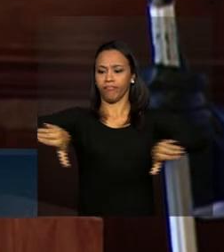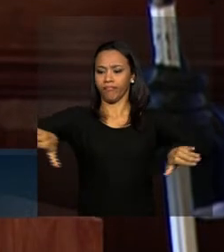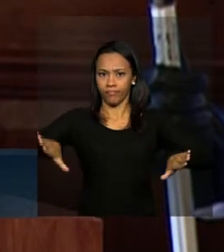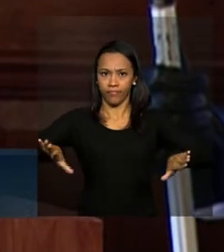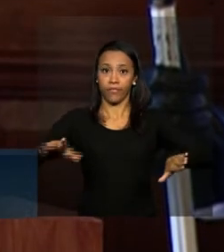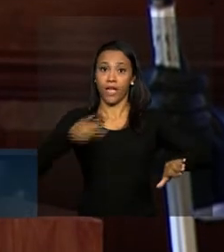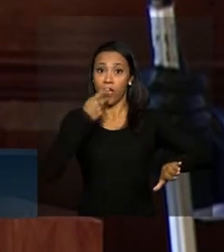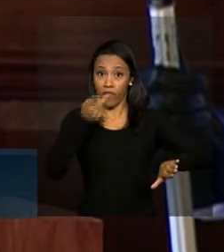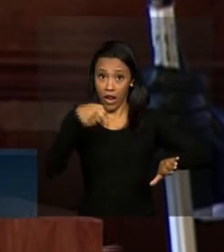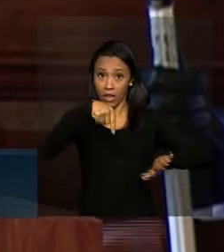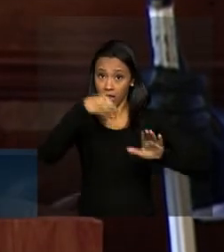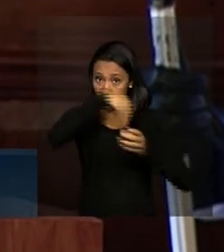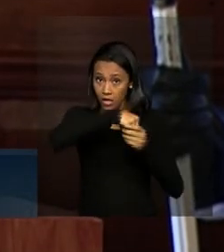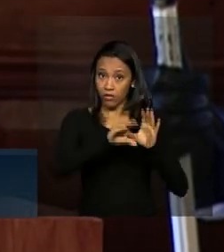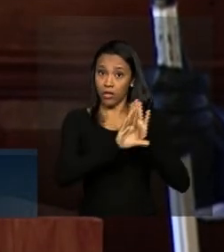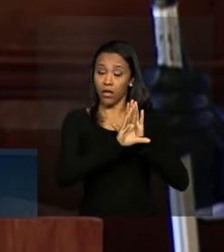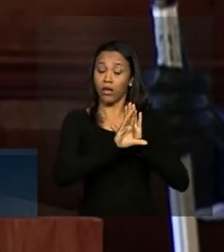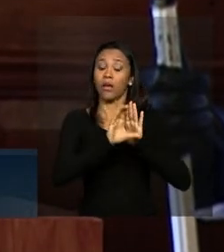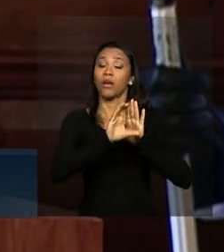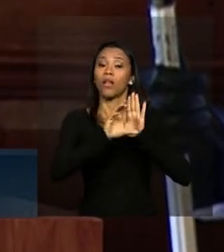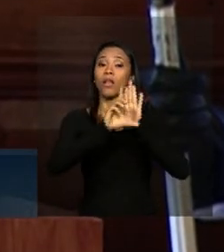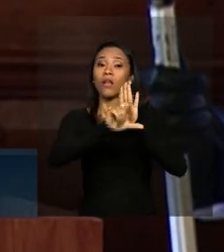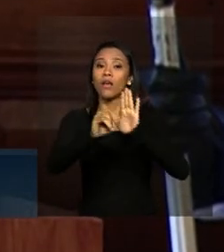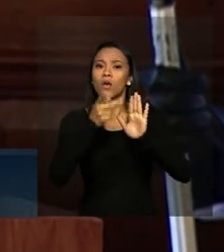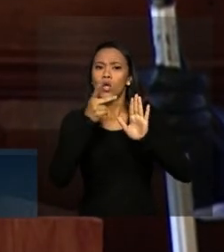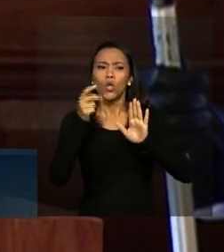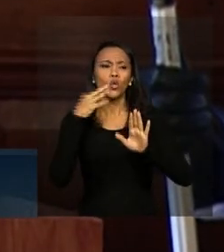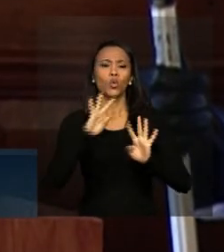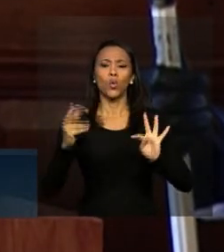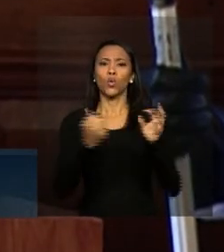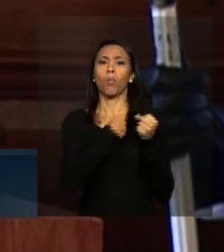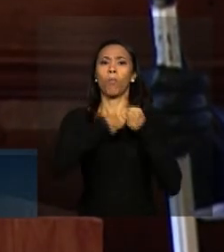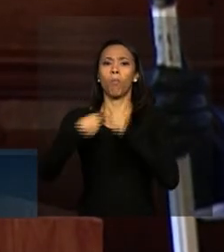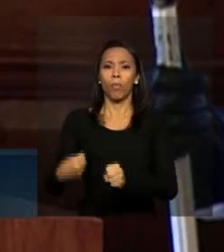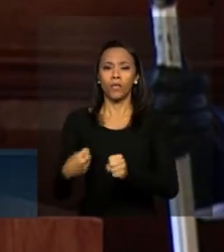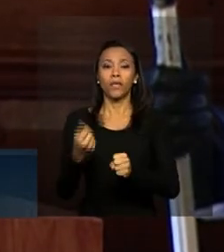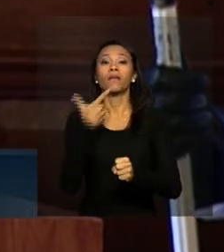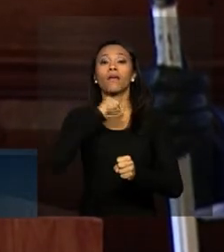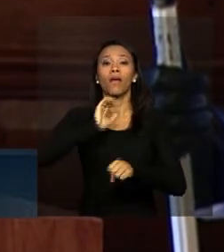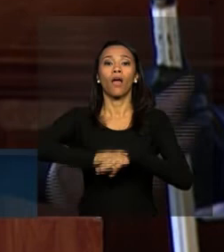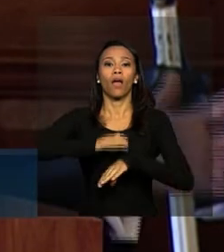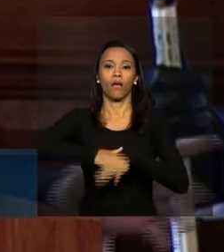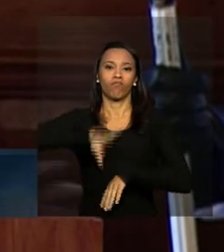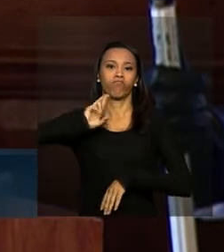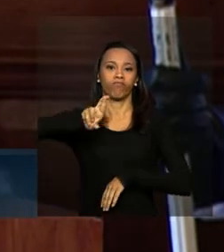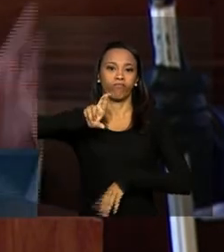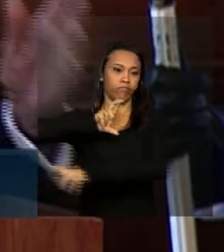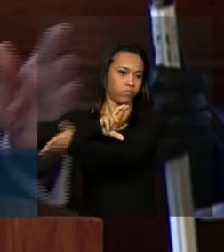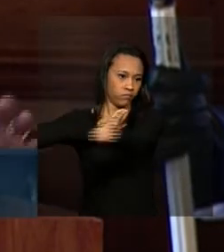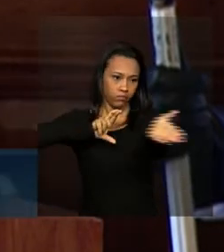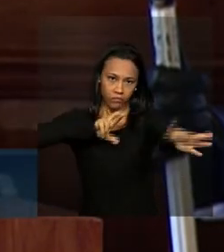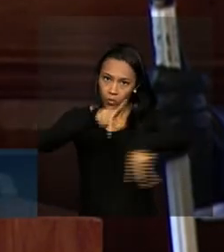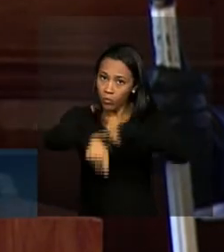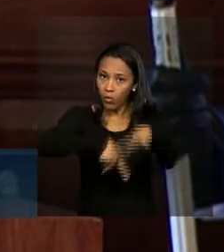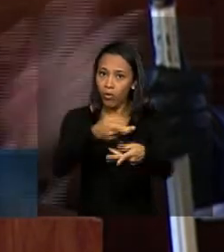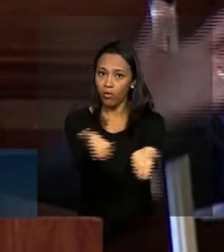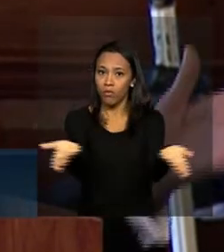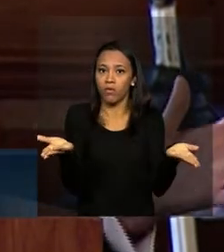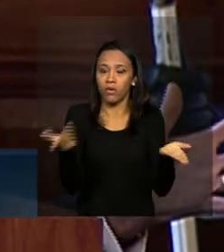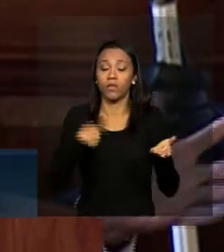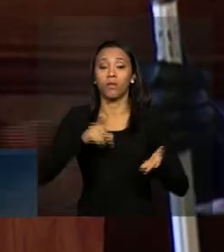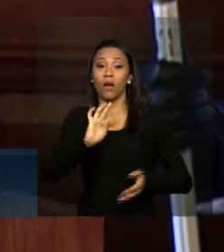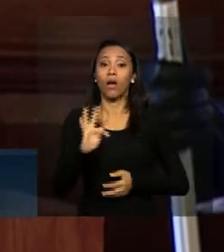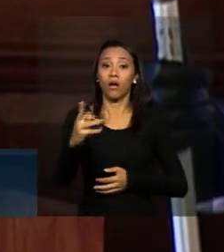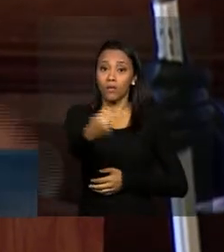povo. Então, a mensagem que o Constituinte está dando, a nós, a mim, a vice-presidente, ao governador Pimentel, ao prefeito Lacerda, a